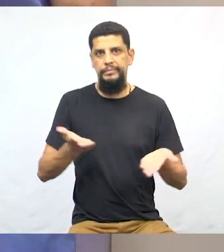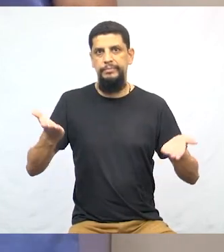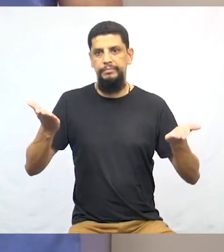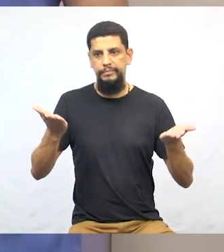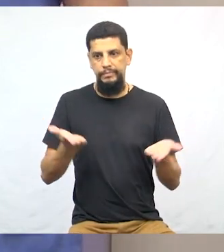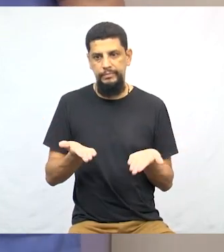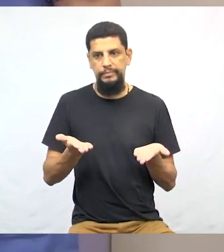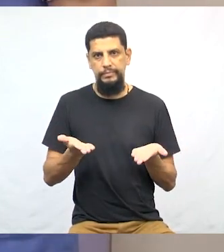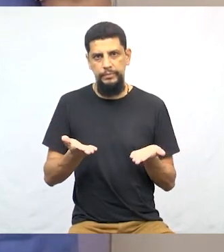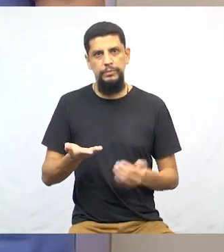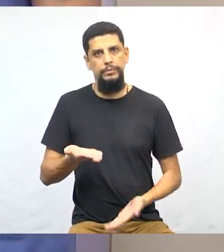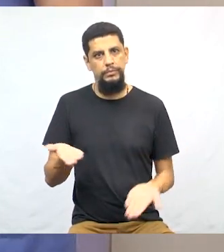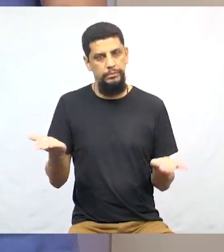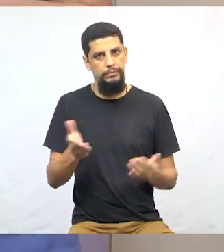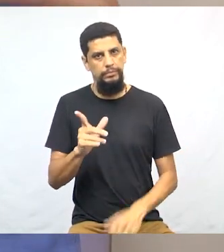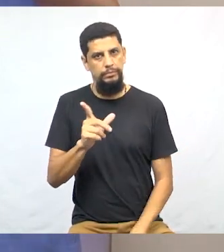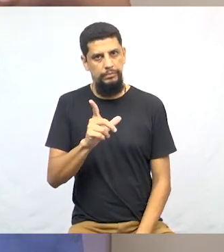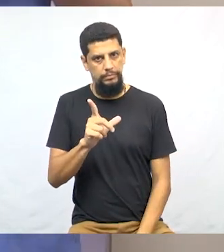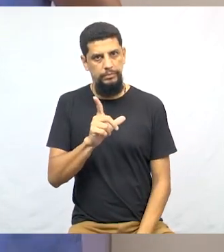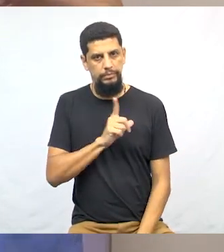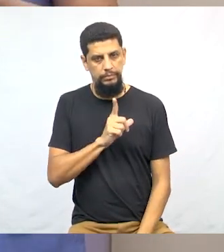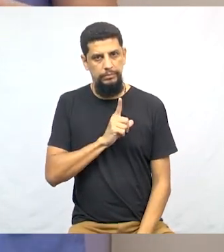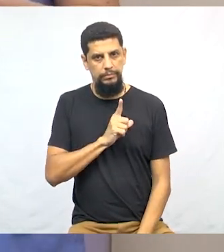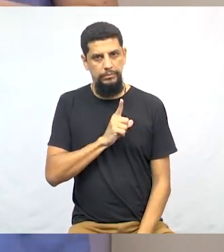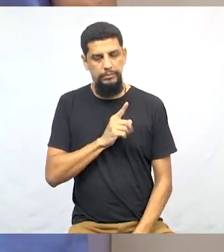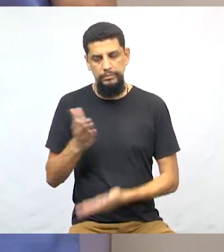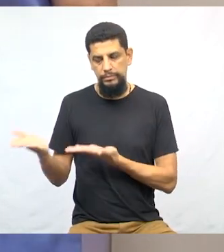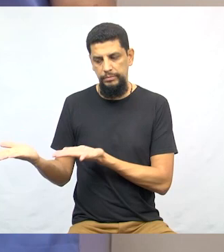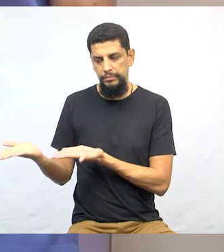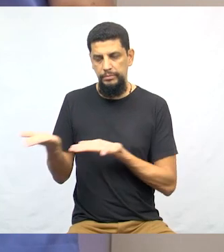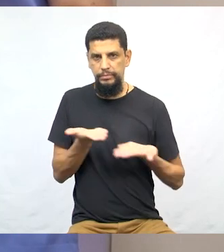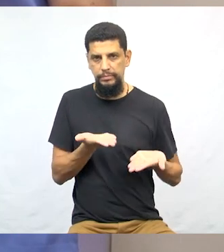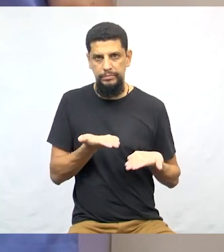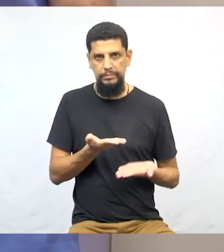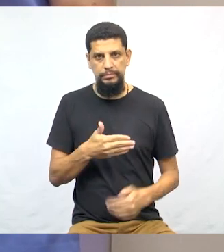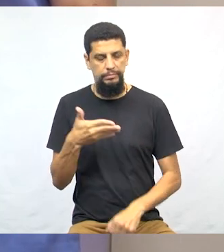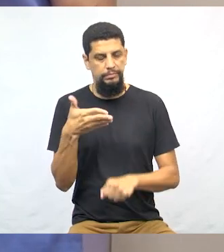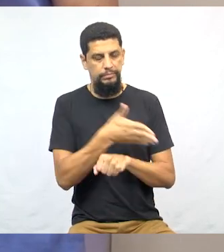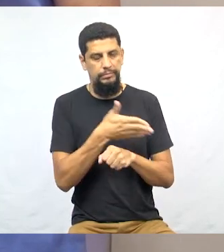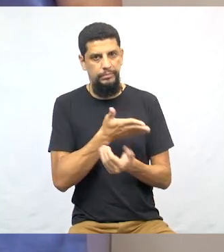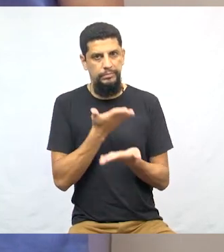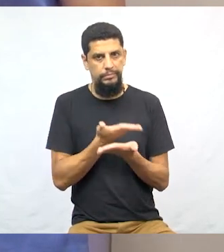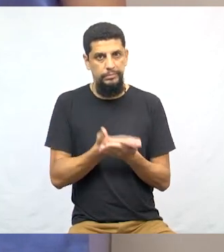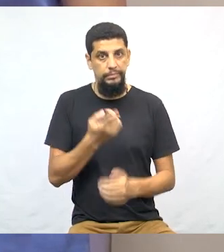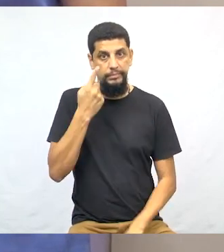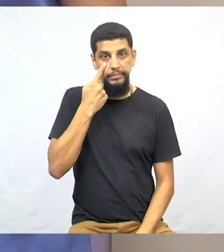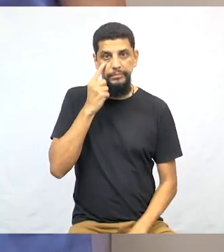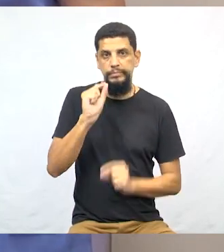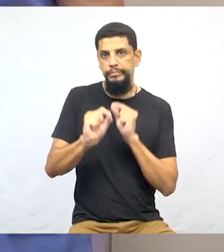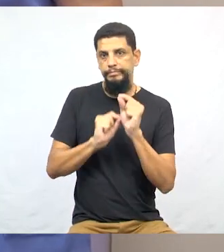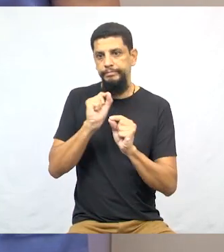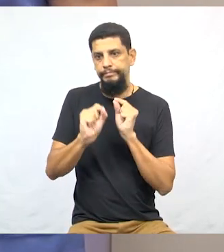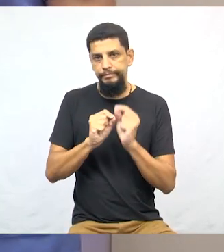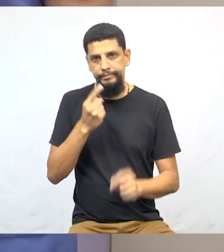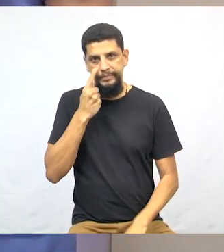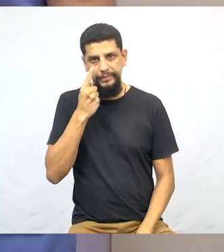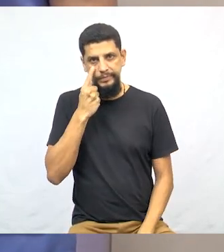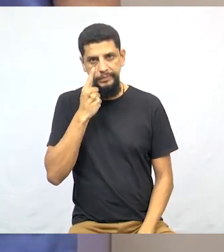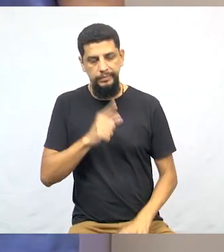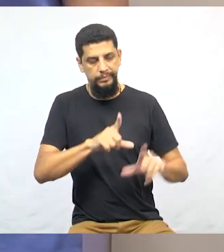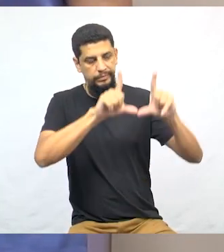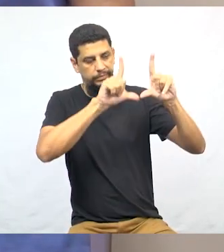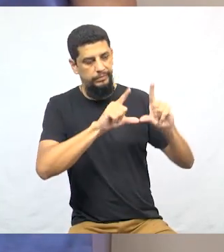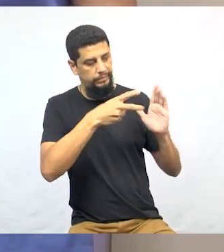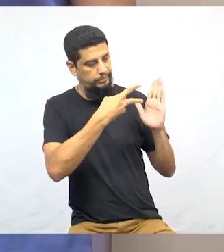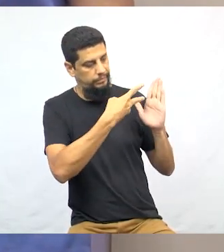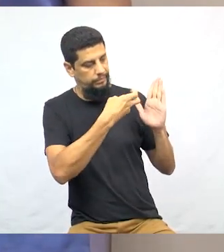hoje. E hoje nós temos uns convidados que vão fazer parte da nossa aula. Vamos ver? Quem são? Vejam aí